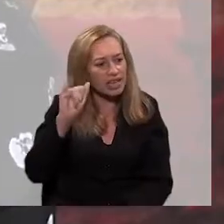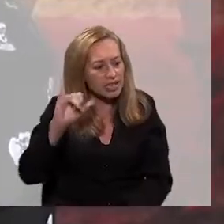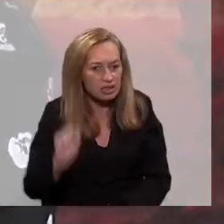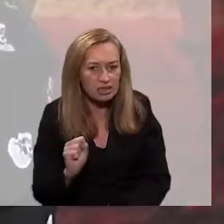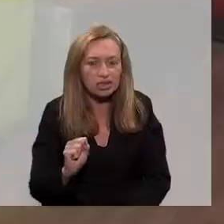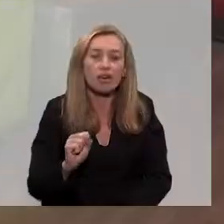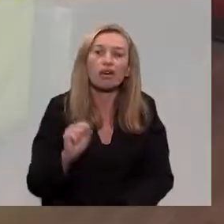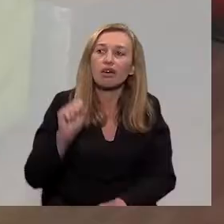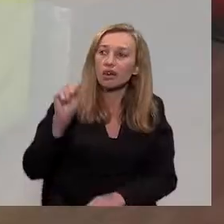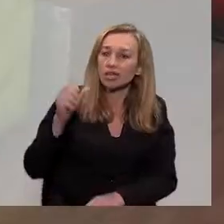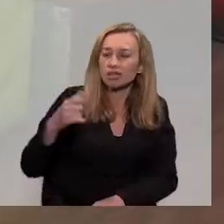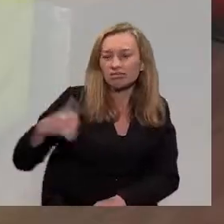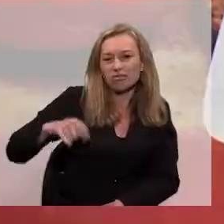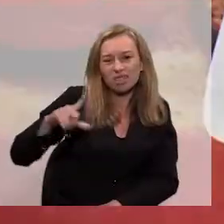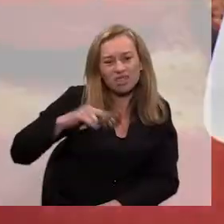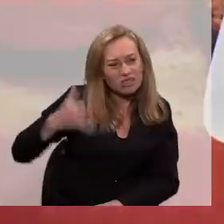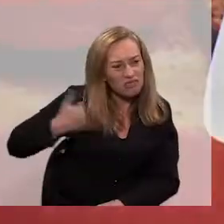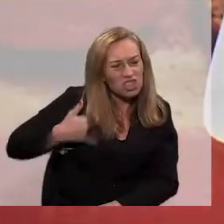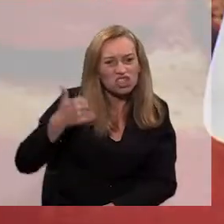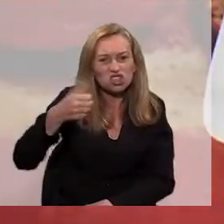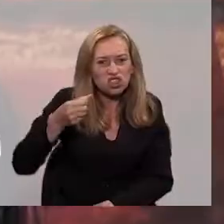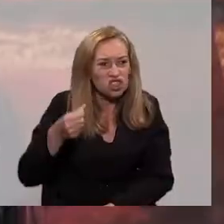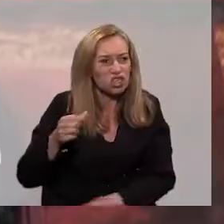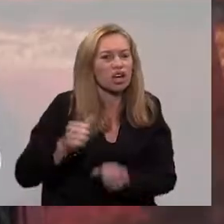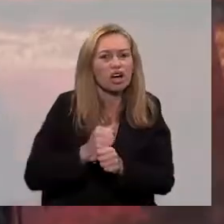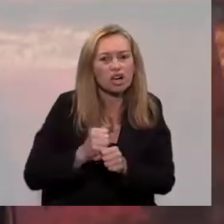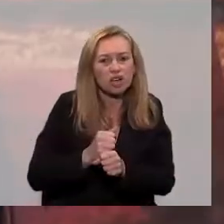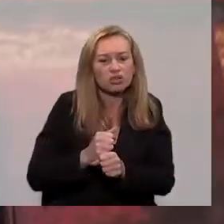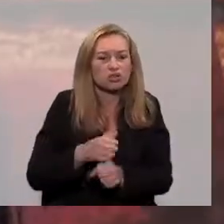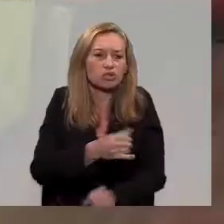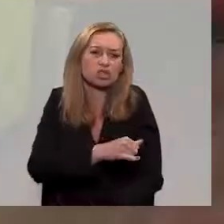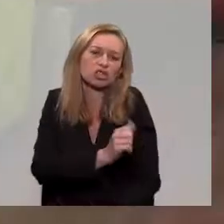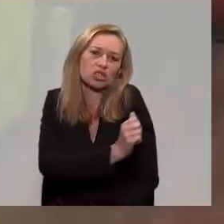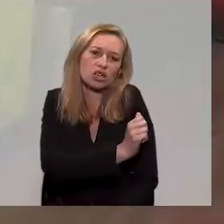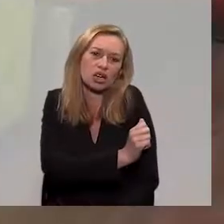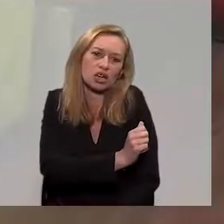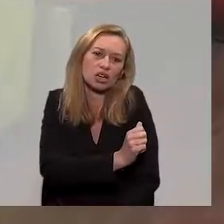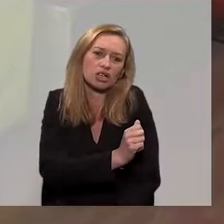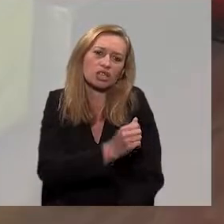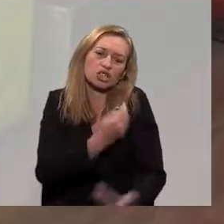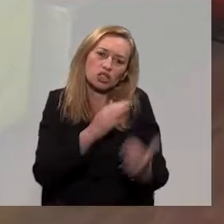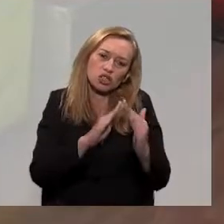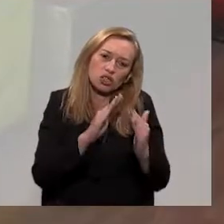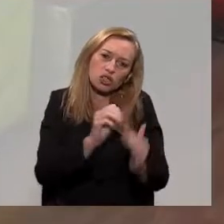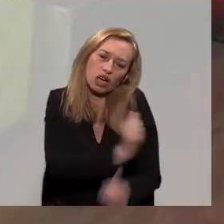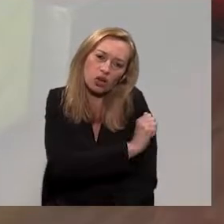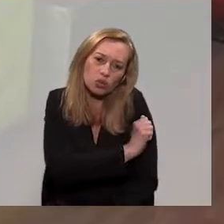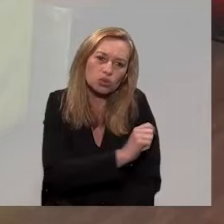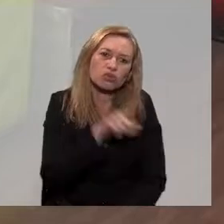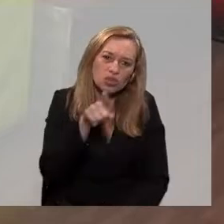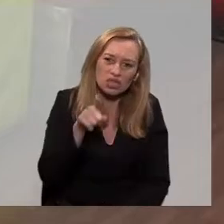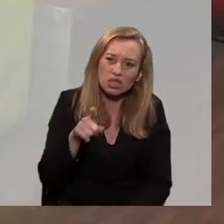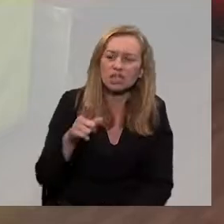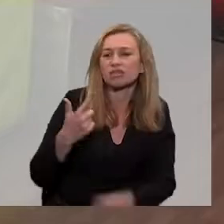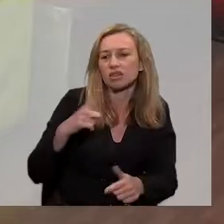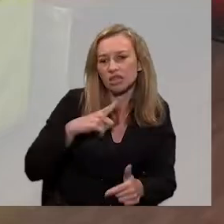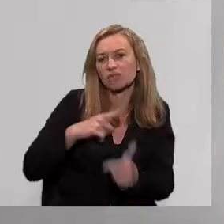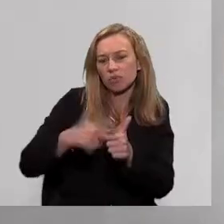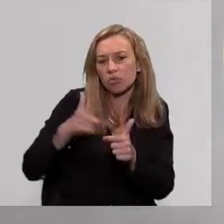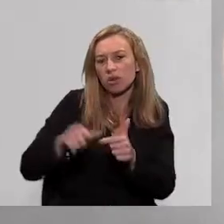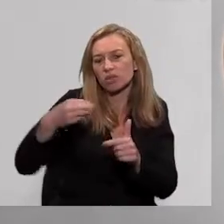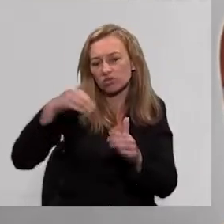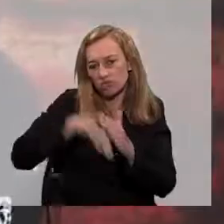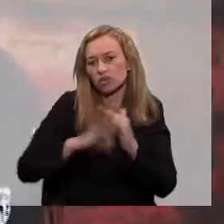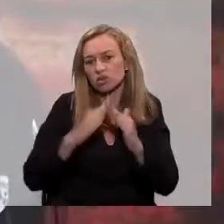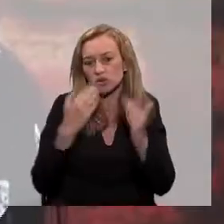né, Laís? Laís tem 20 anos, né, Laís? Sim. É estudante. E você passou por problemas bem delicados na sua infância na escola em relação